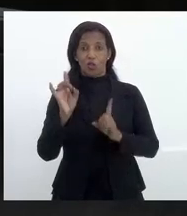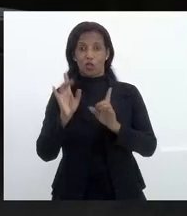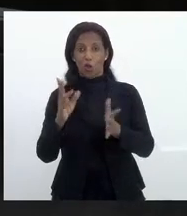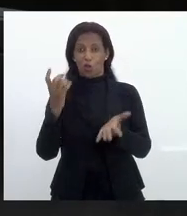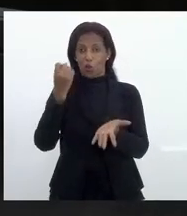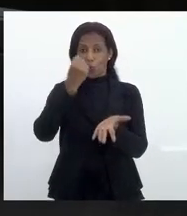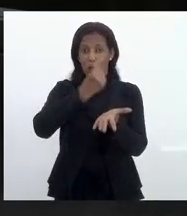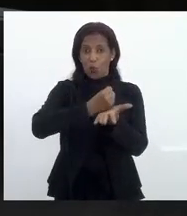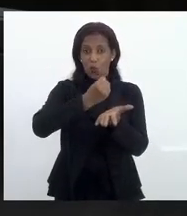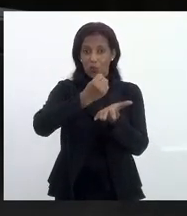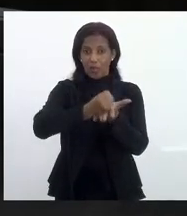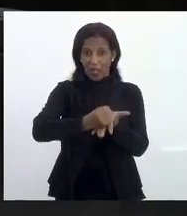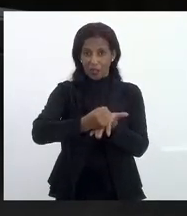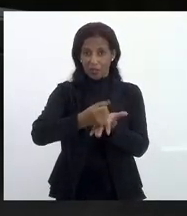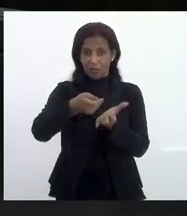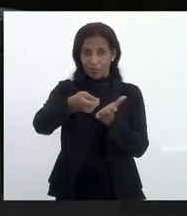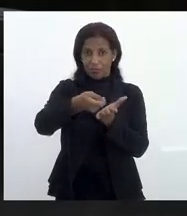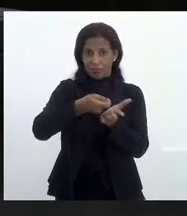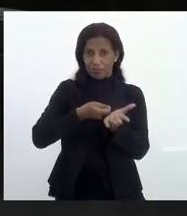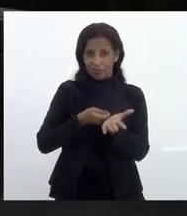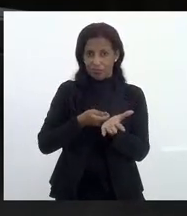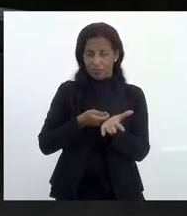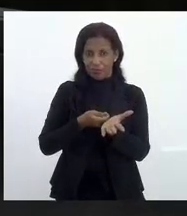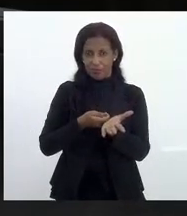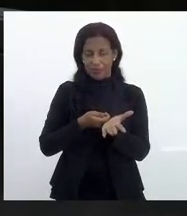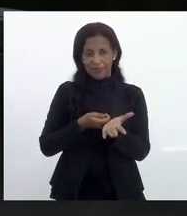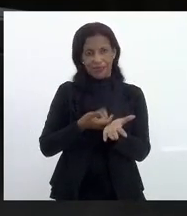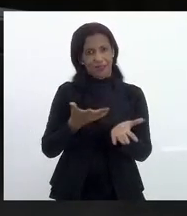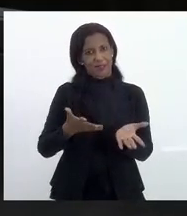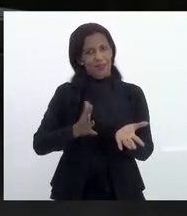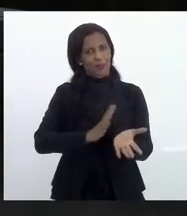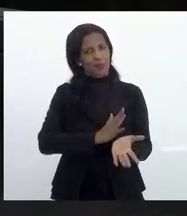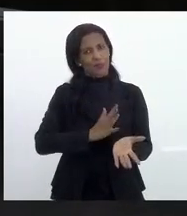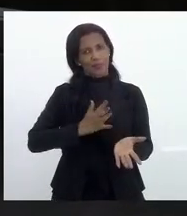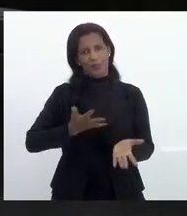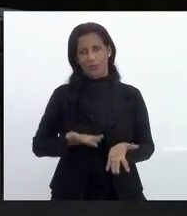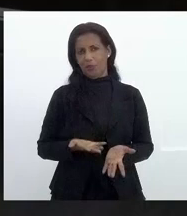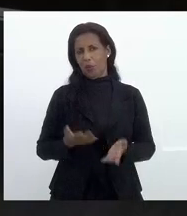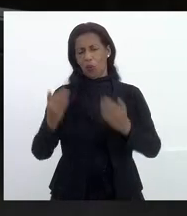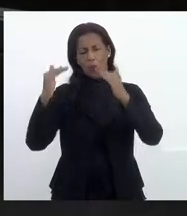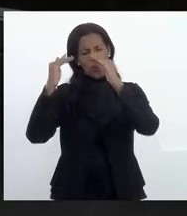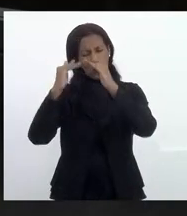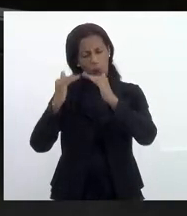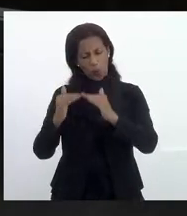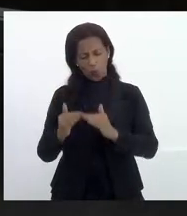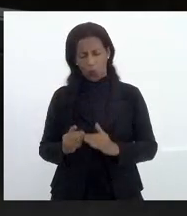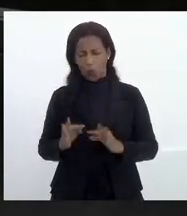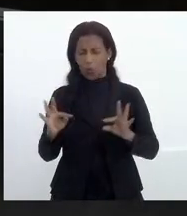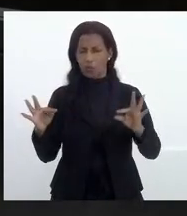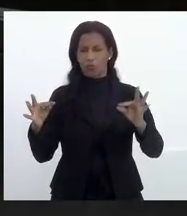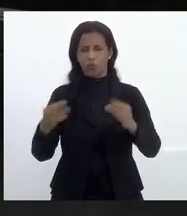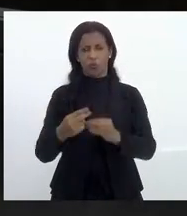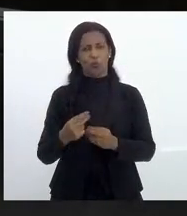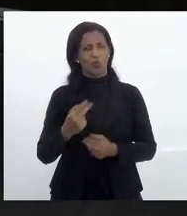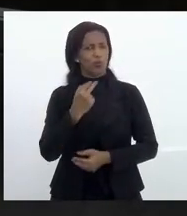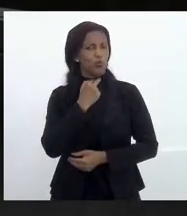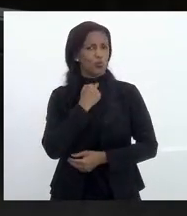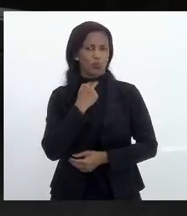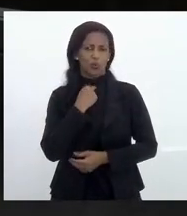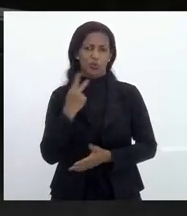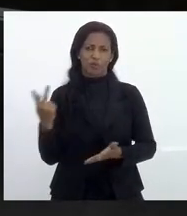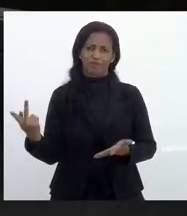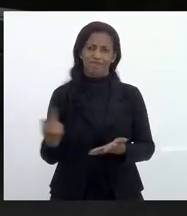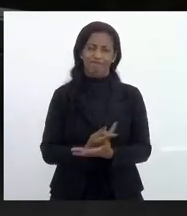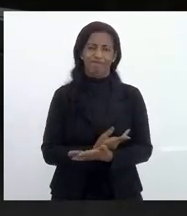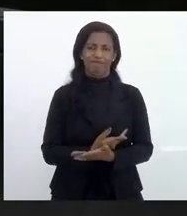contrato que fizeram é um escândalo eu concordo com todo mundo que isso aí não deveria